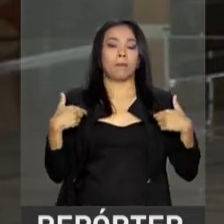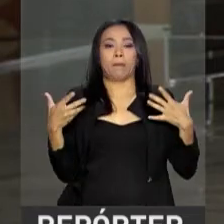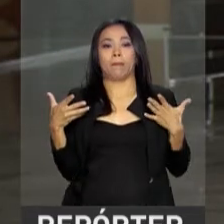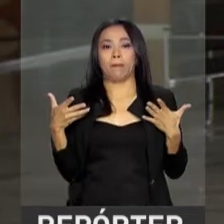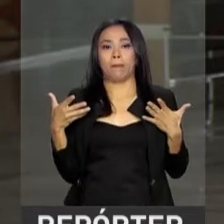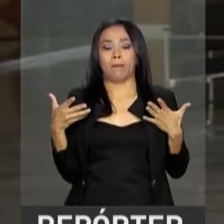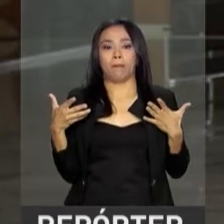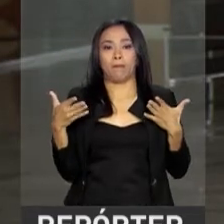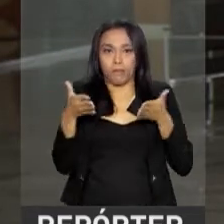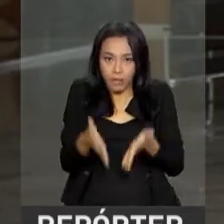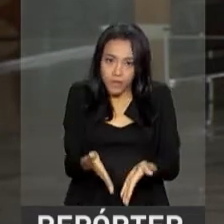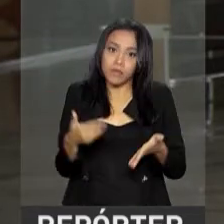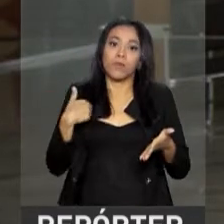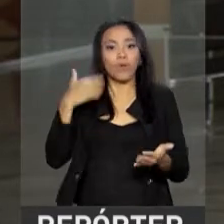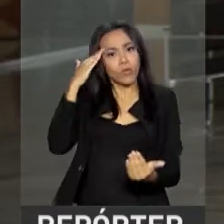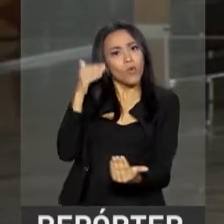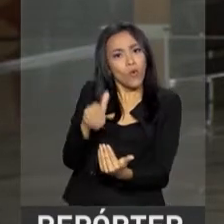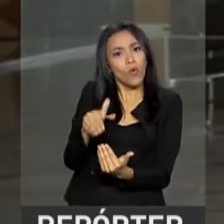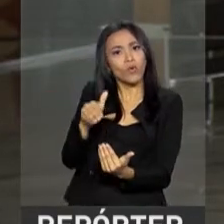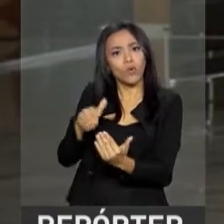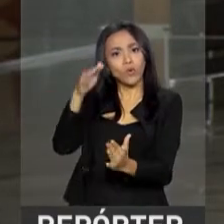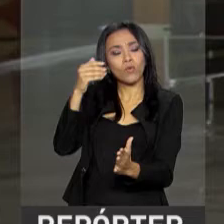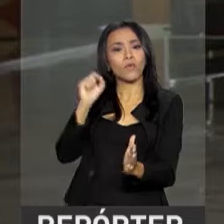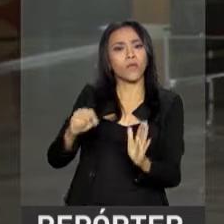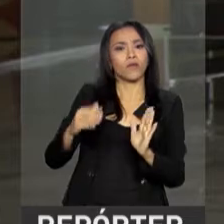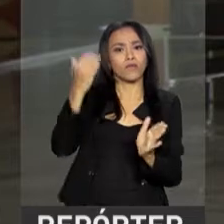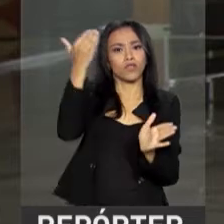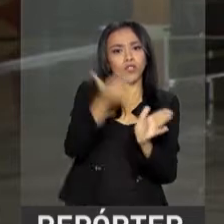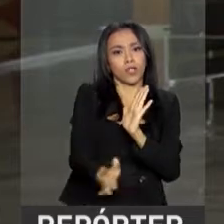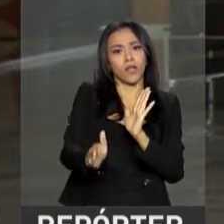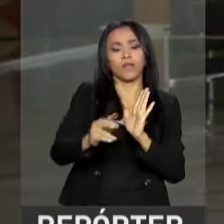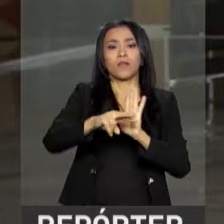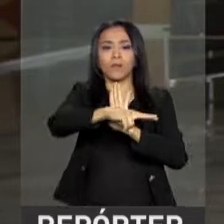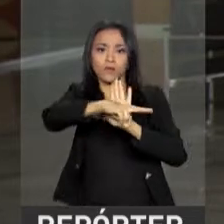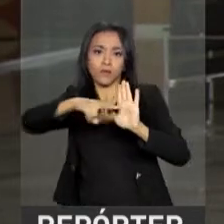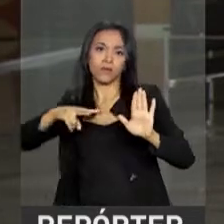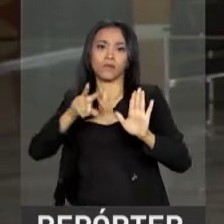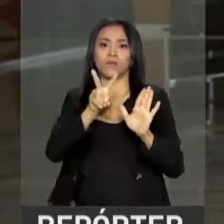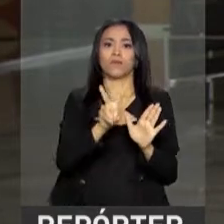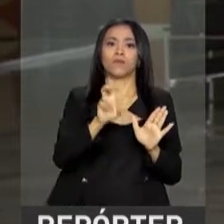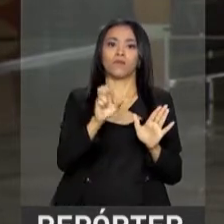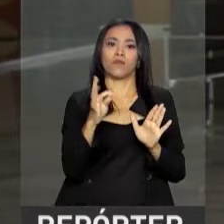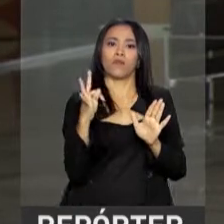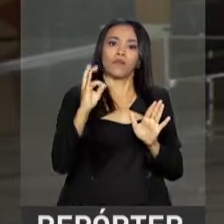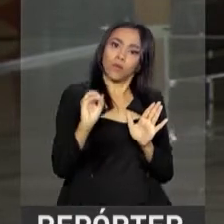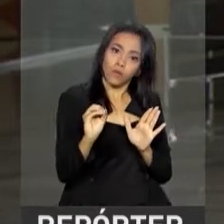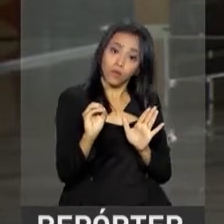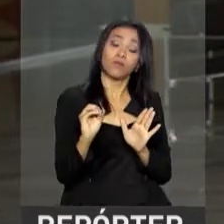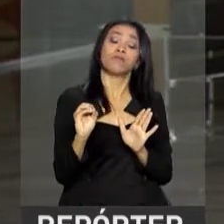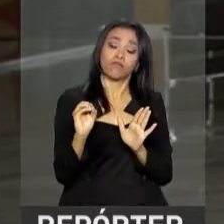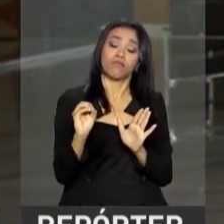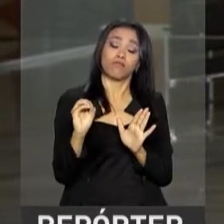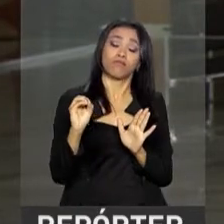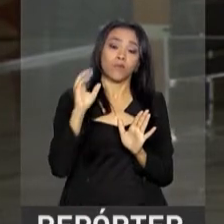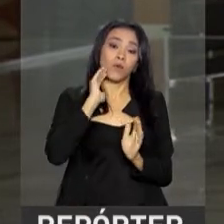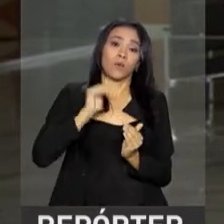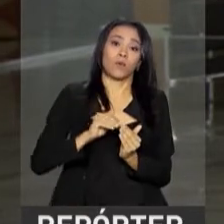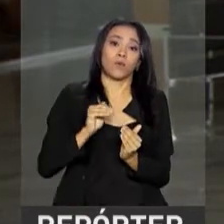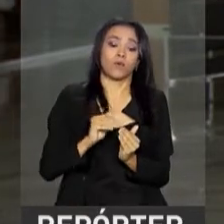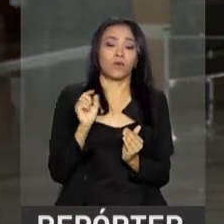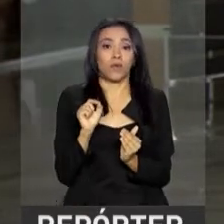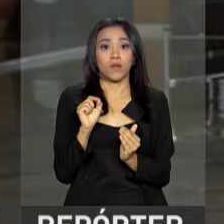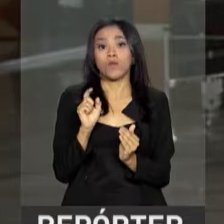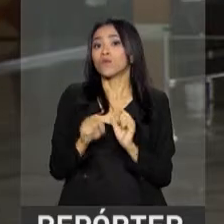ele concordou com a derrubada do veto depois de uma reunião com congressistas o governo concordou com a derrubada do veto do